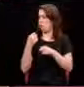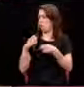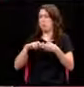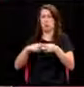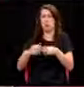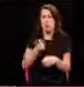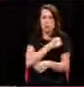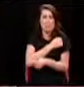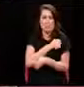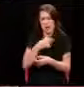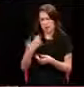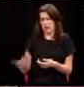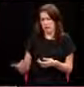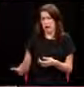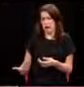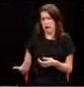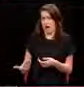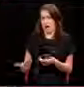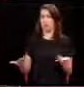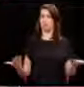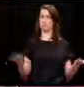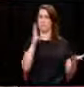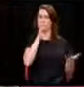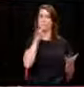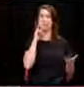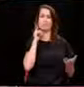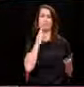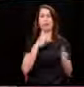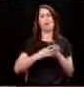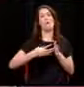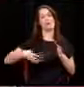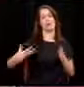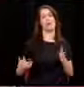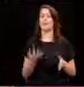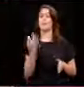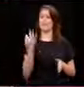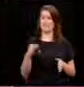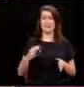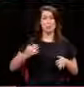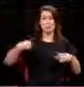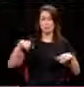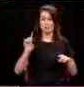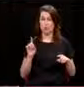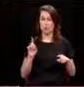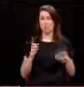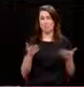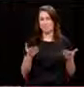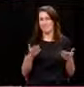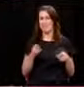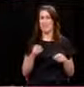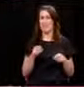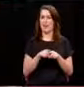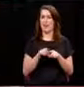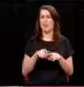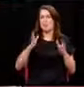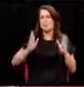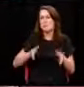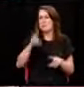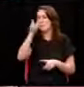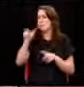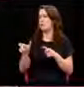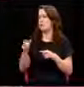simples. Para eles é complicado isso, não é uma situação simples, portanto, eles têm que sempre depender de alguém. O facto de ter um serviço à disposição